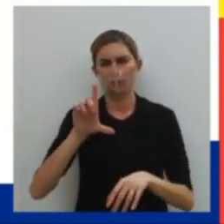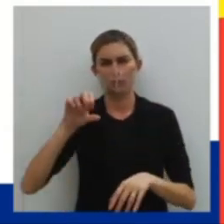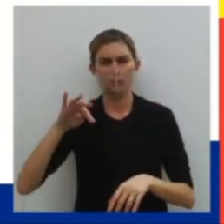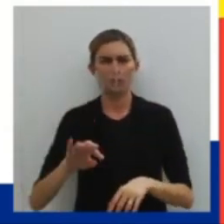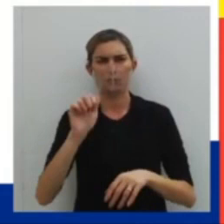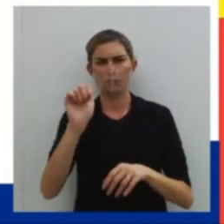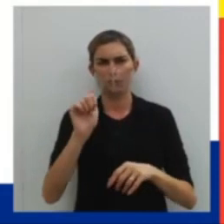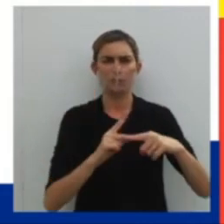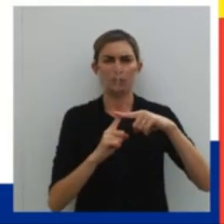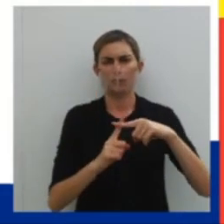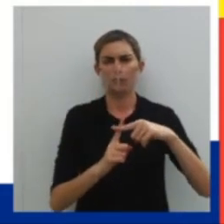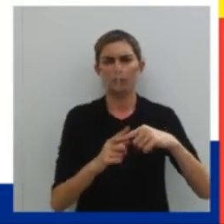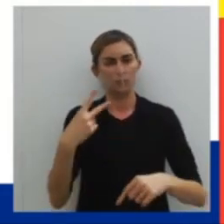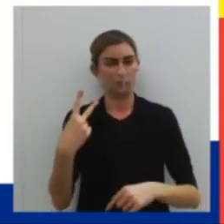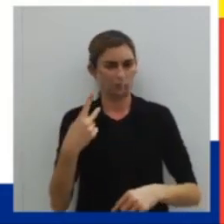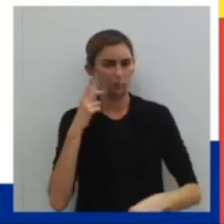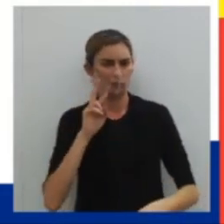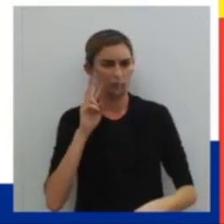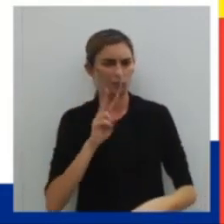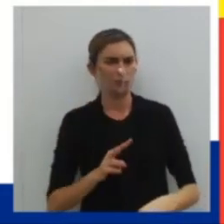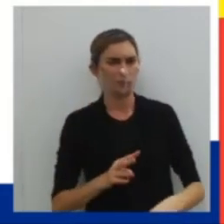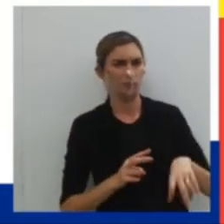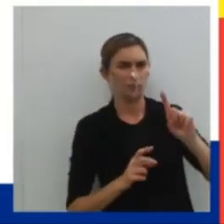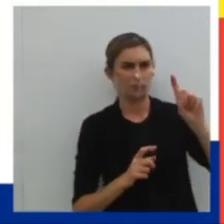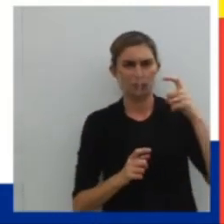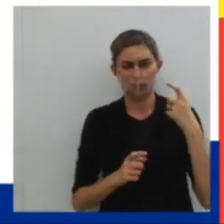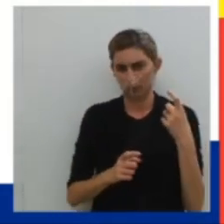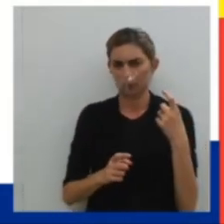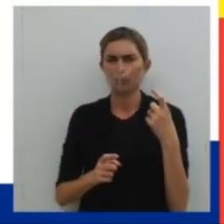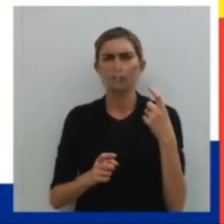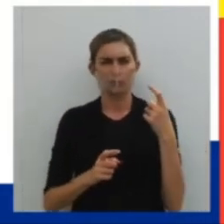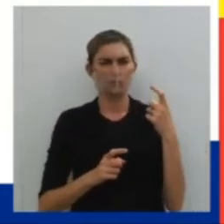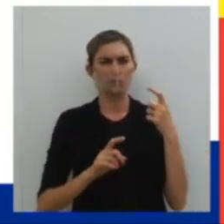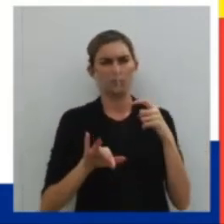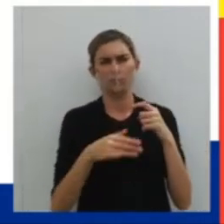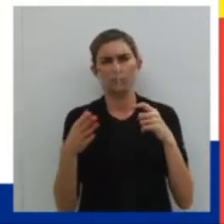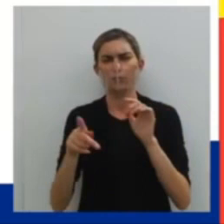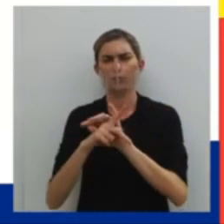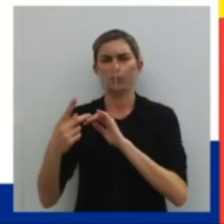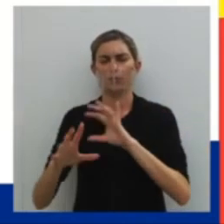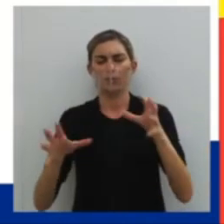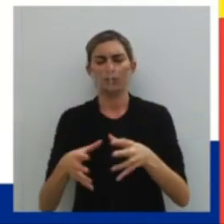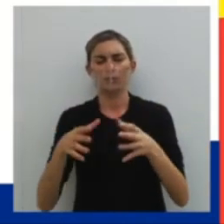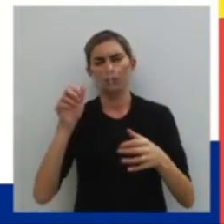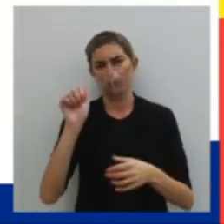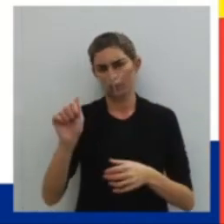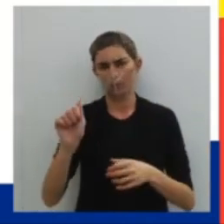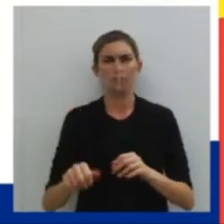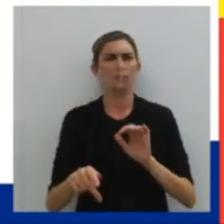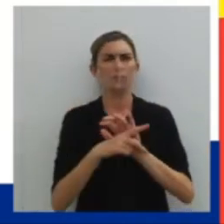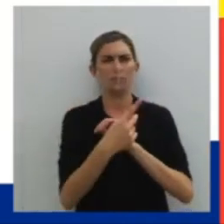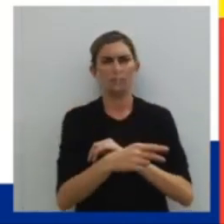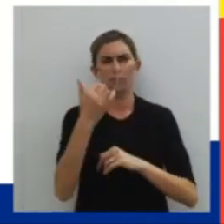A mais 2. Porque você lembra, o elemento X, os elementos X, estão fazendo parte do conjunto A. E os